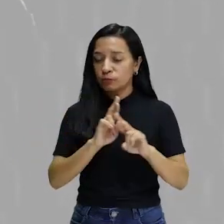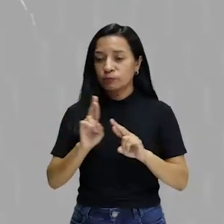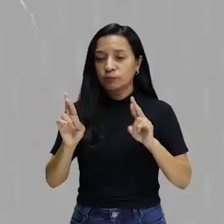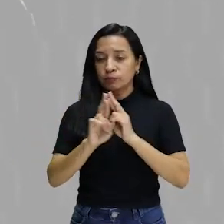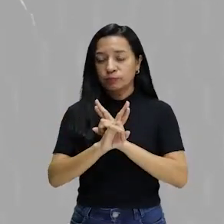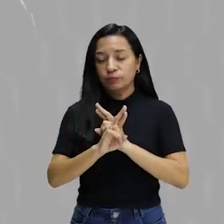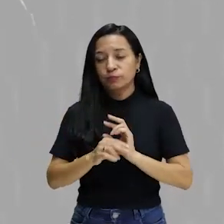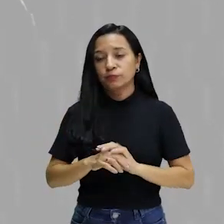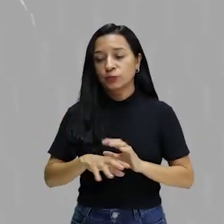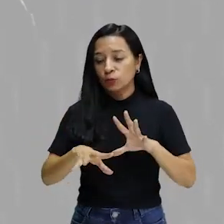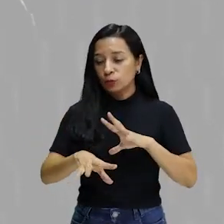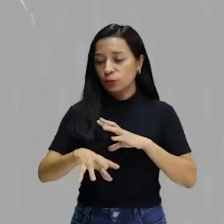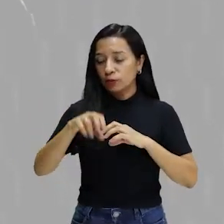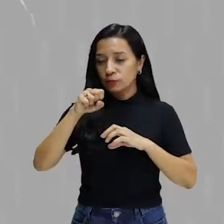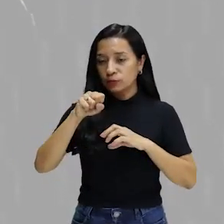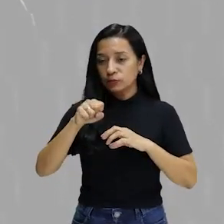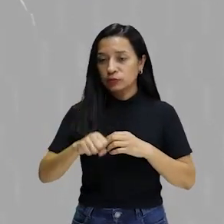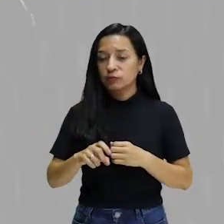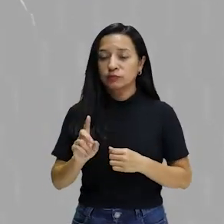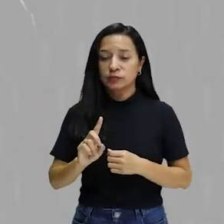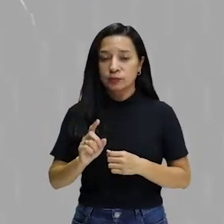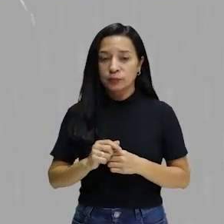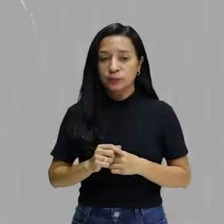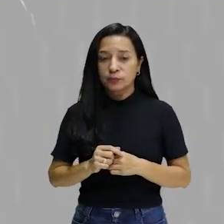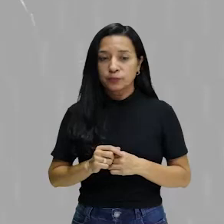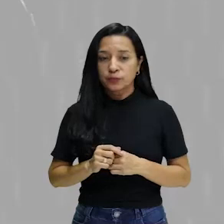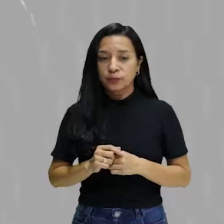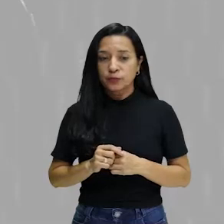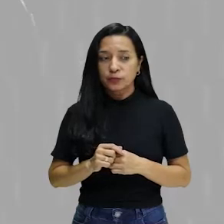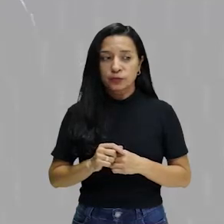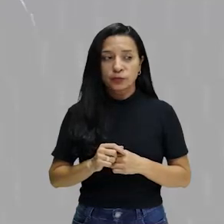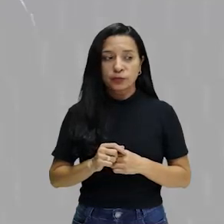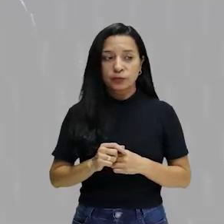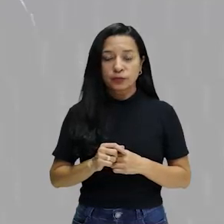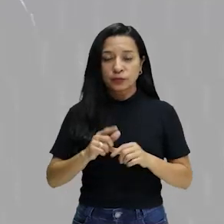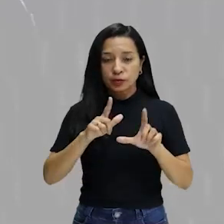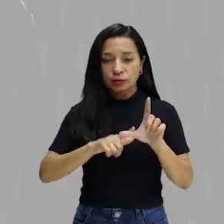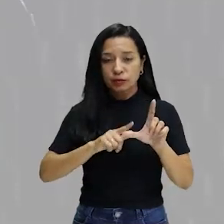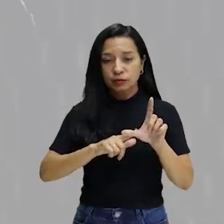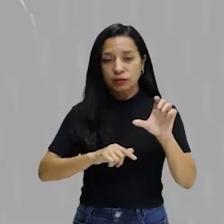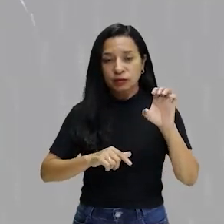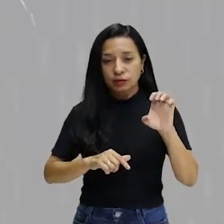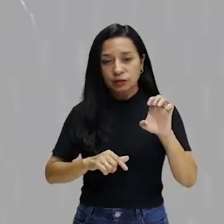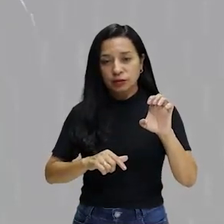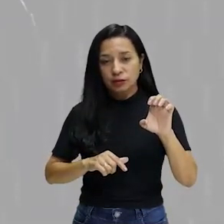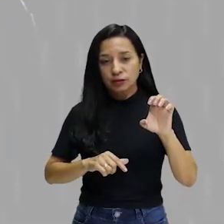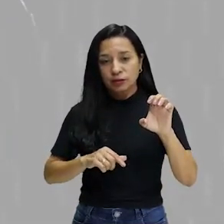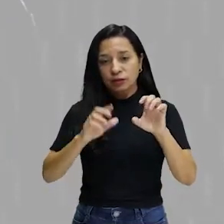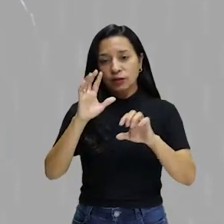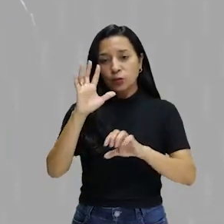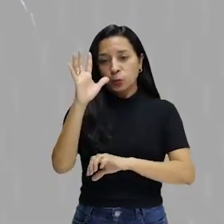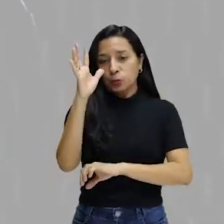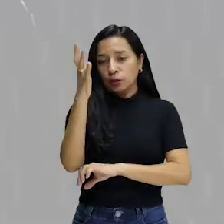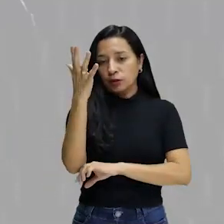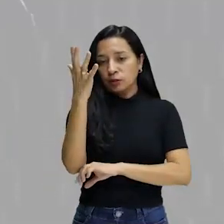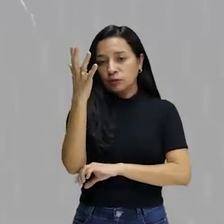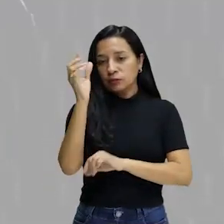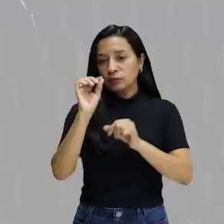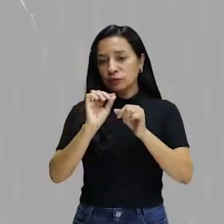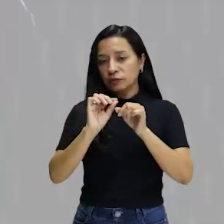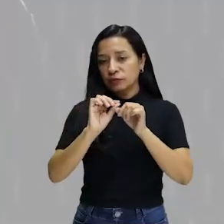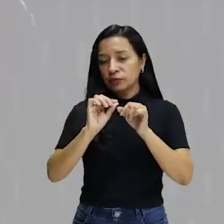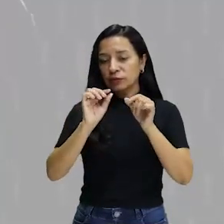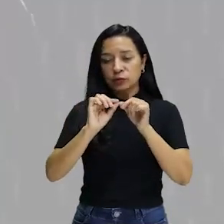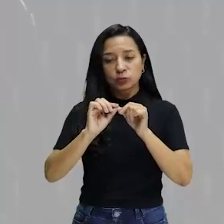letra A dizia que os estômatos ocorrem em toda a árvore. E a sua função é realizar trocas gasosas. Não, em toda a árvore não. Principalmente